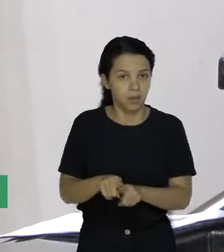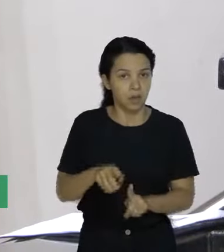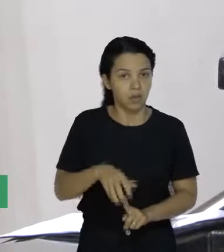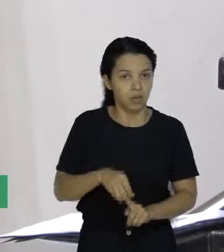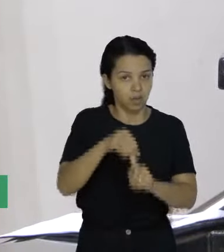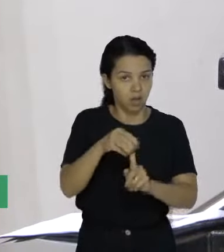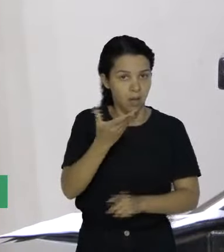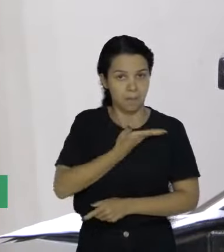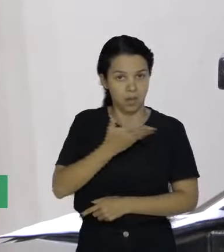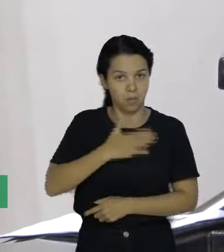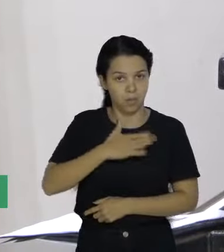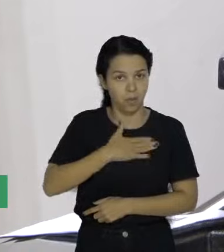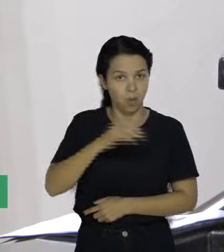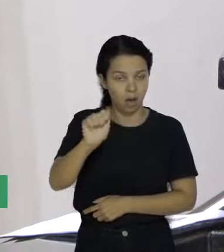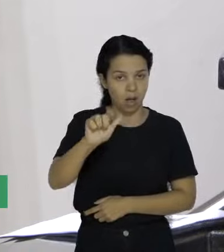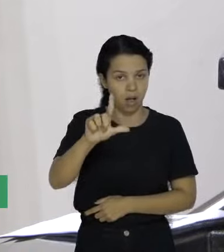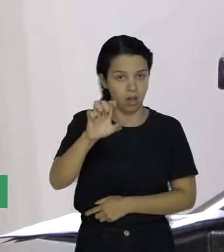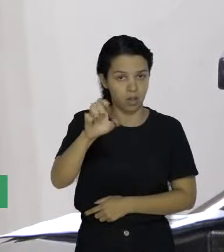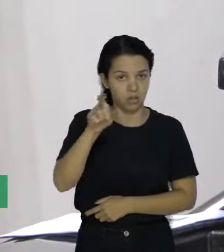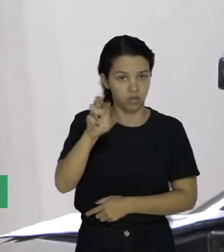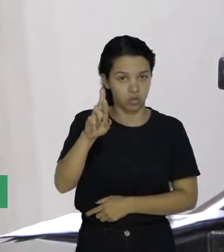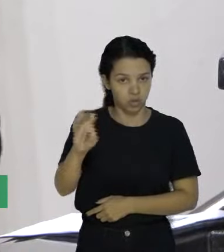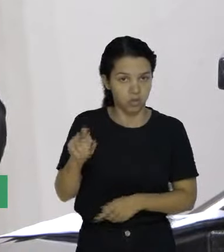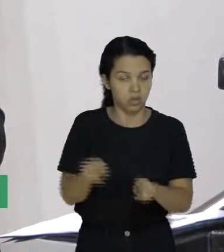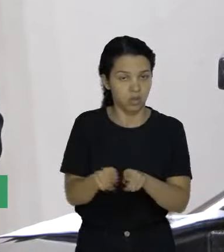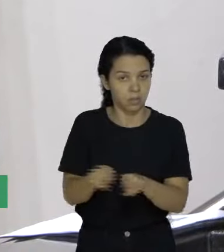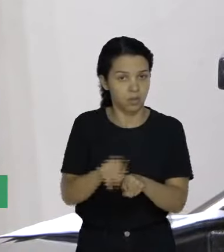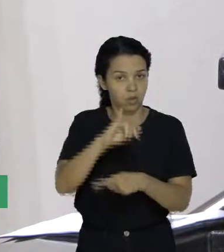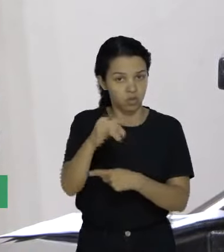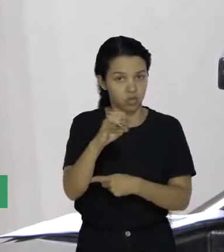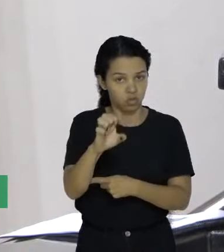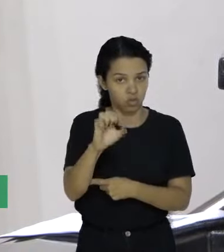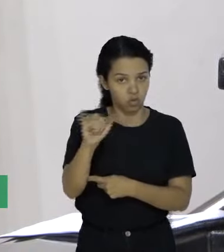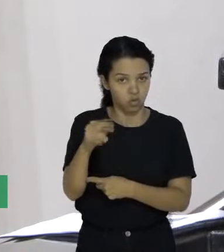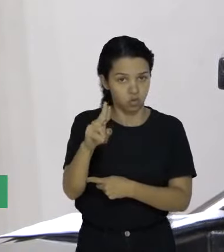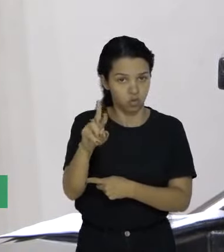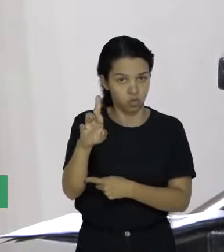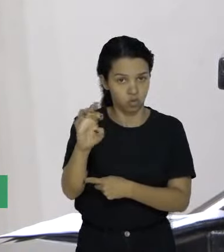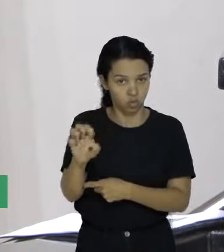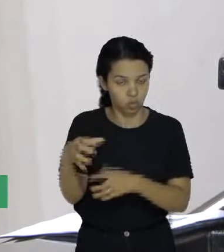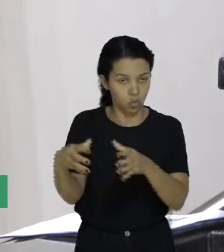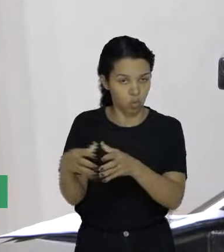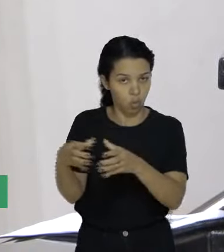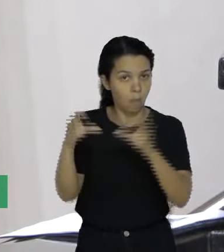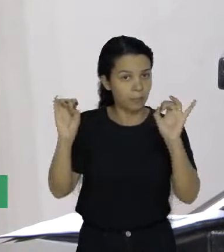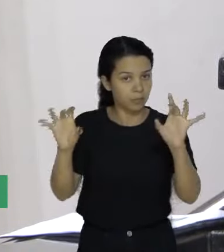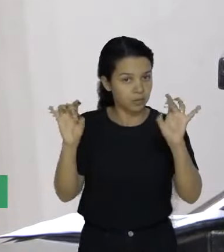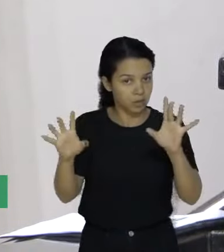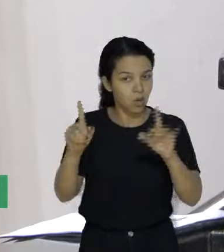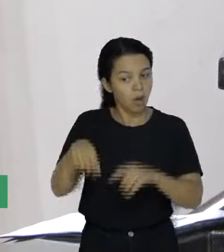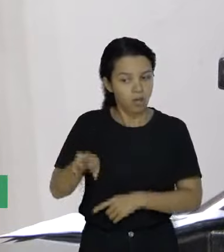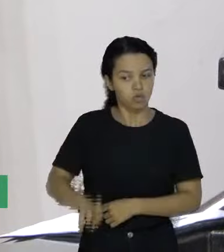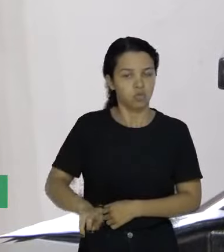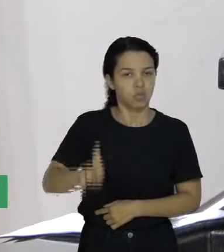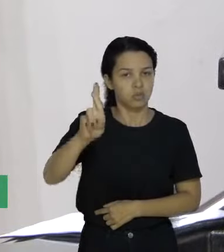carrinho Muniz e do jejúrio o grupo especial de atuação no júri que foram responsáveis